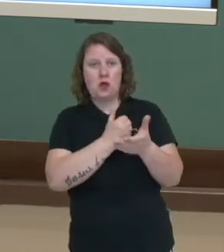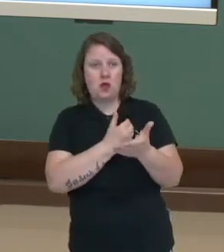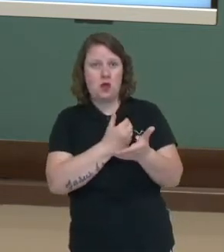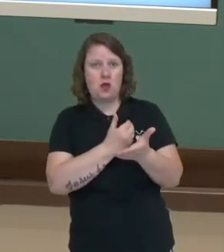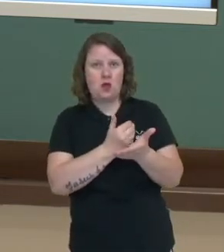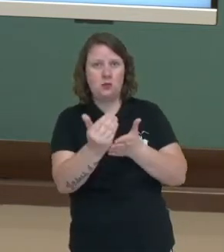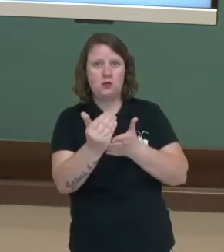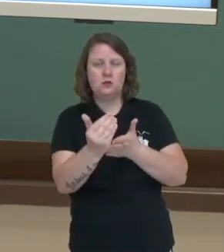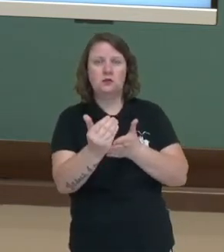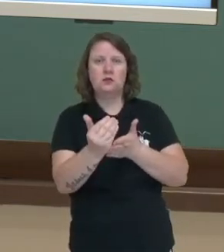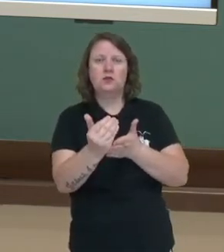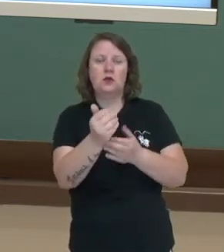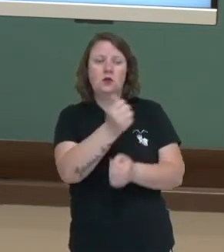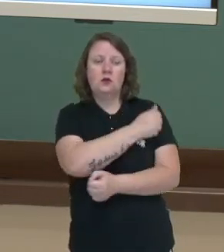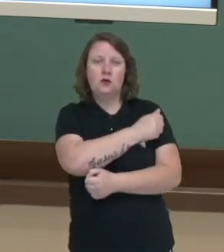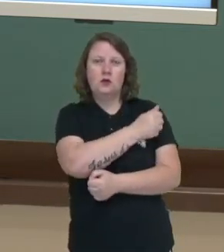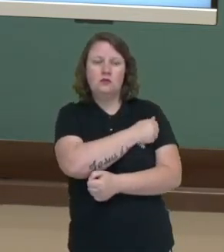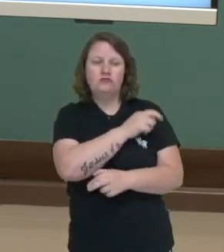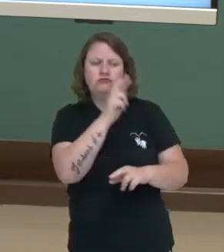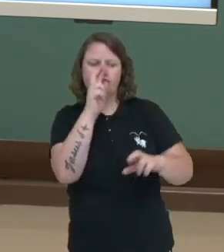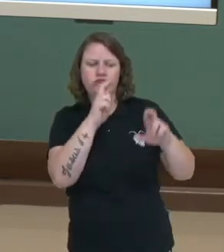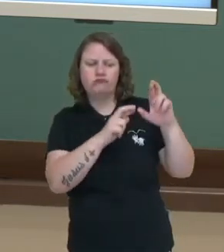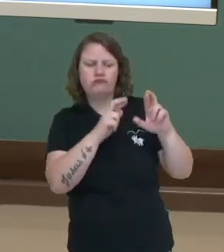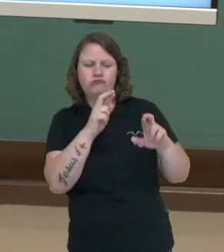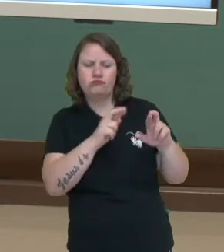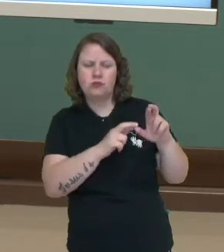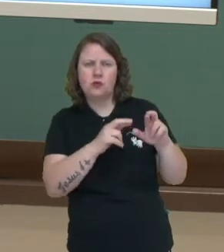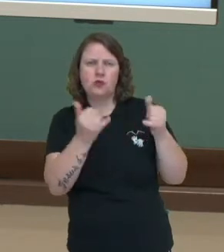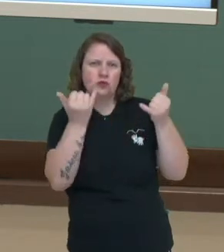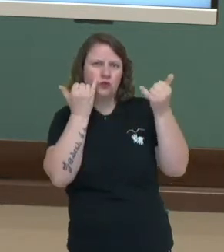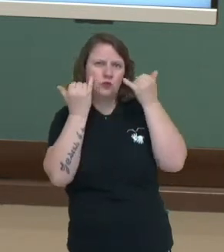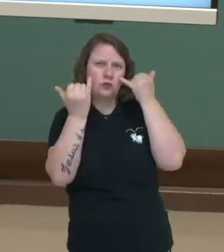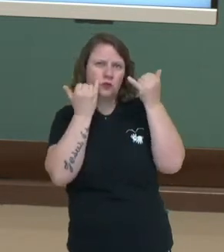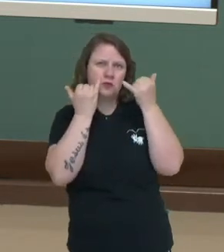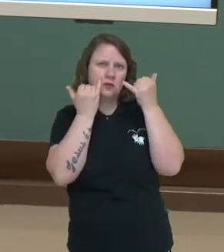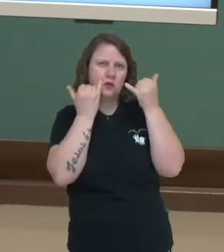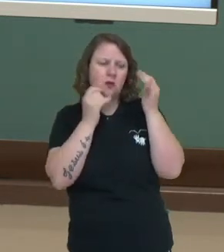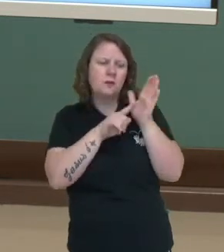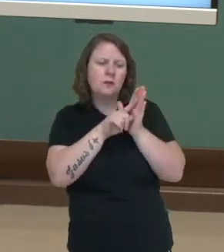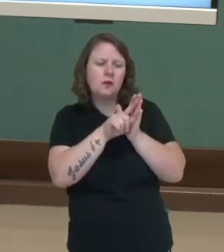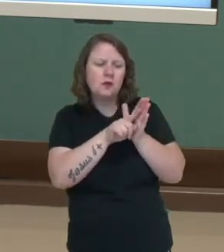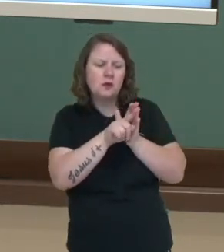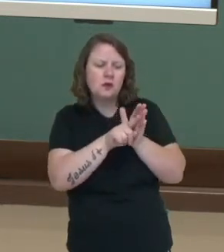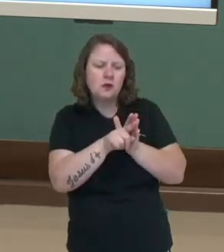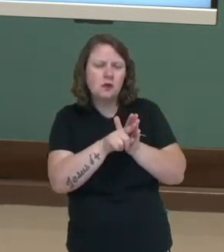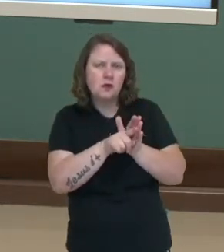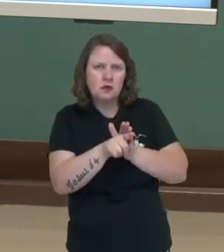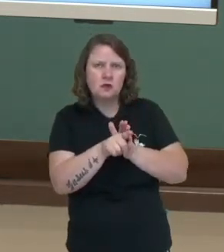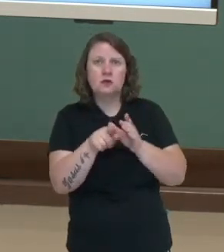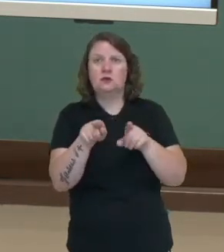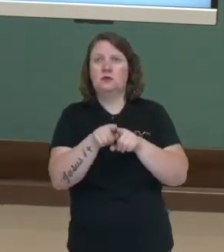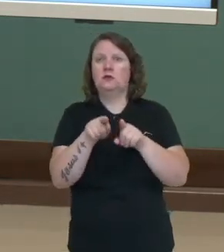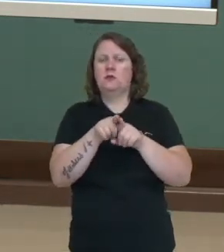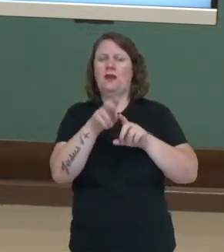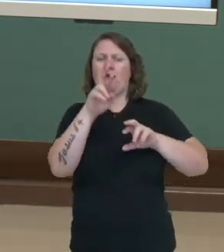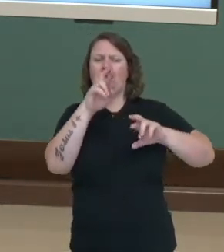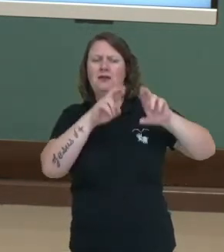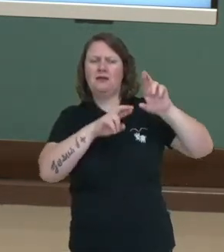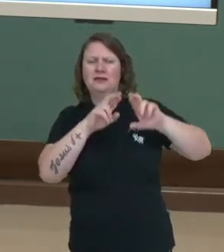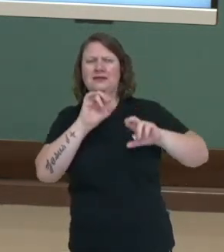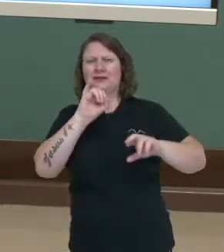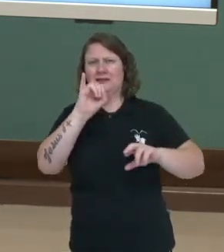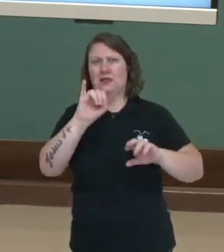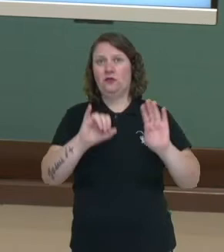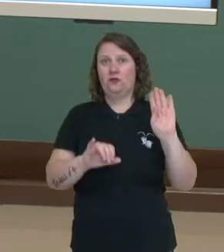contraturno e os alunos vão identificando, pesquisando as notícias, vendo as que são recebidas também e analisando se elas